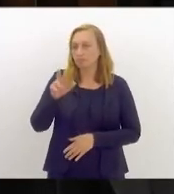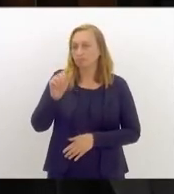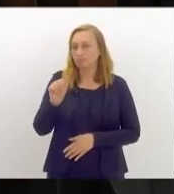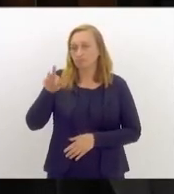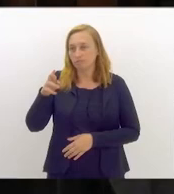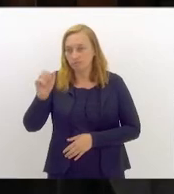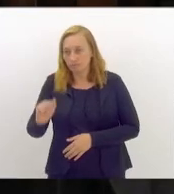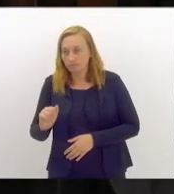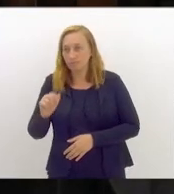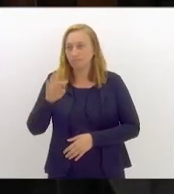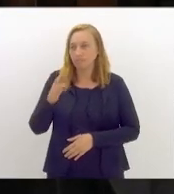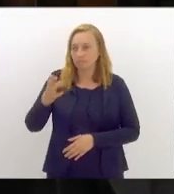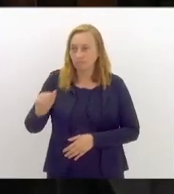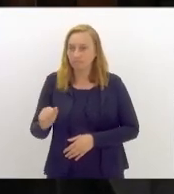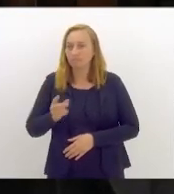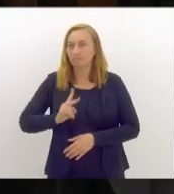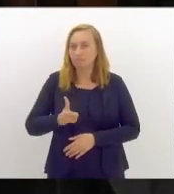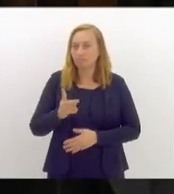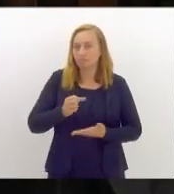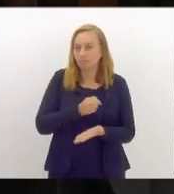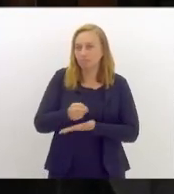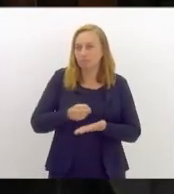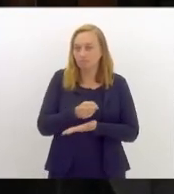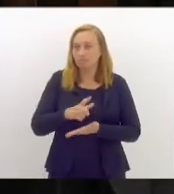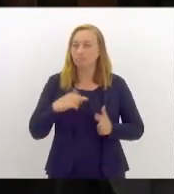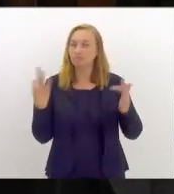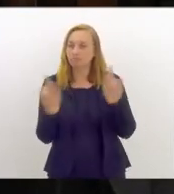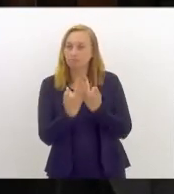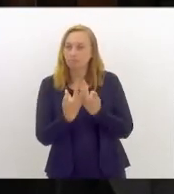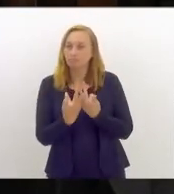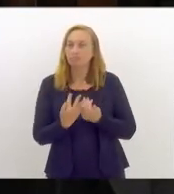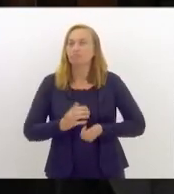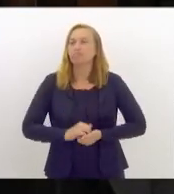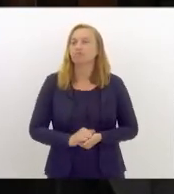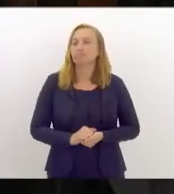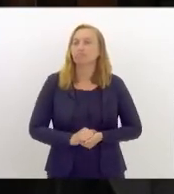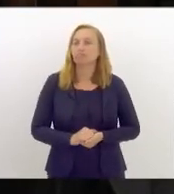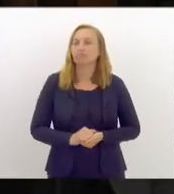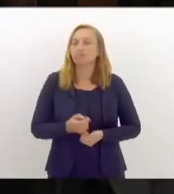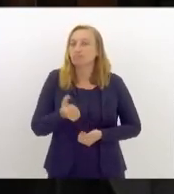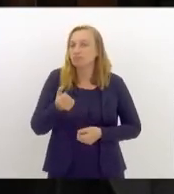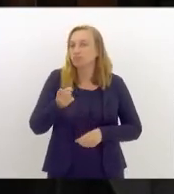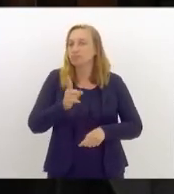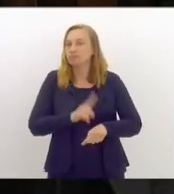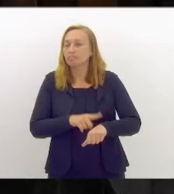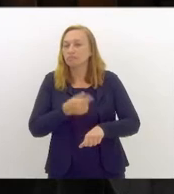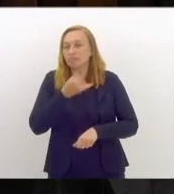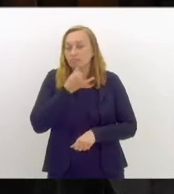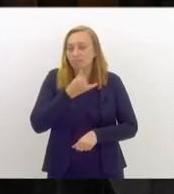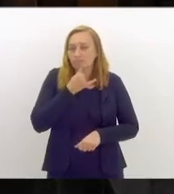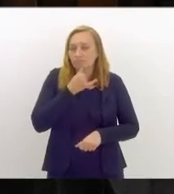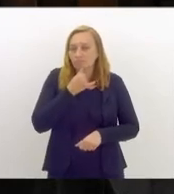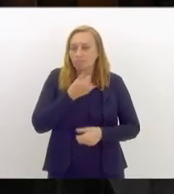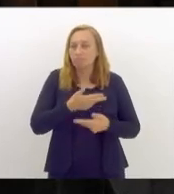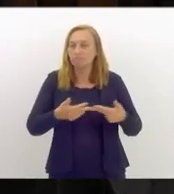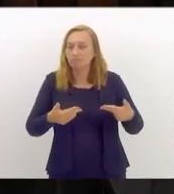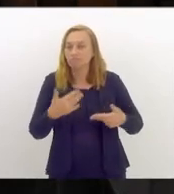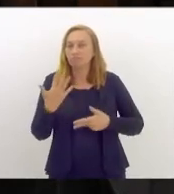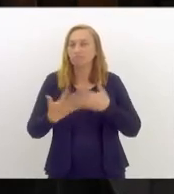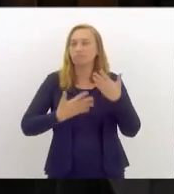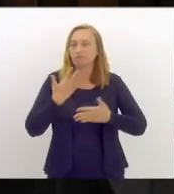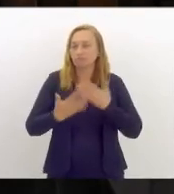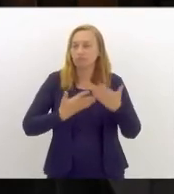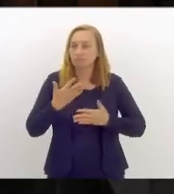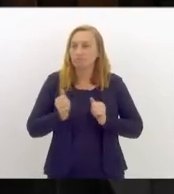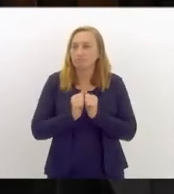Carolina que sempre foram o Pilar de nosso núcleo familiar primitivo e nos poucos momentos de tristeza nos muitos momentos de alegria